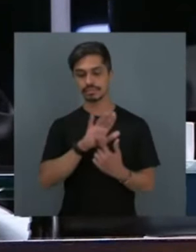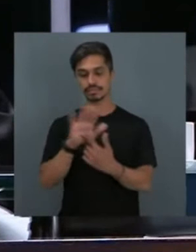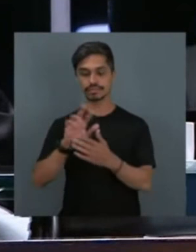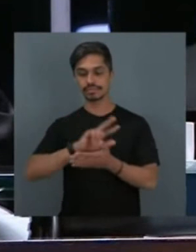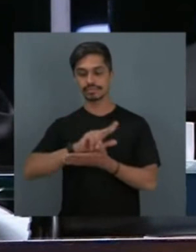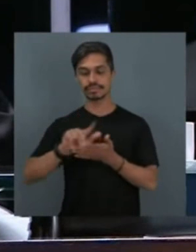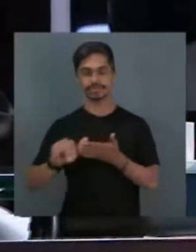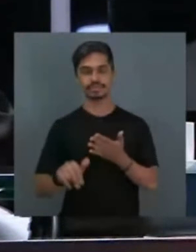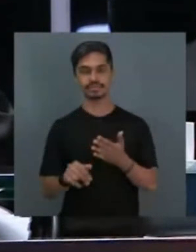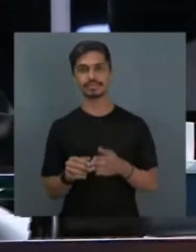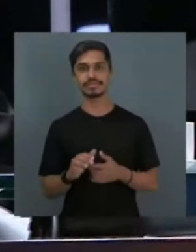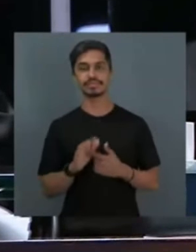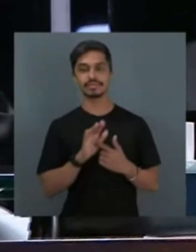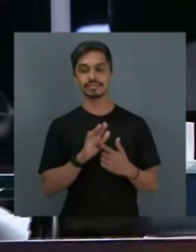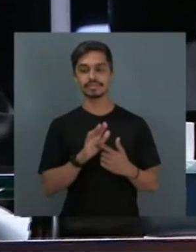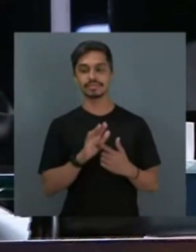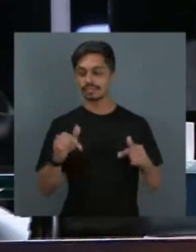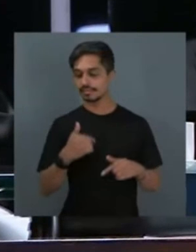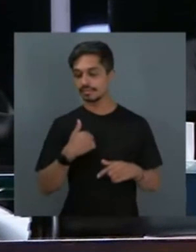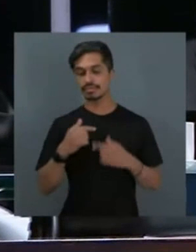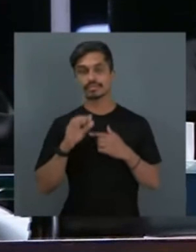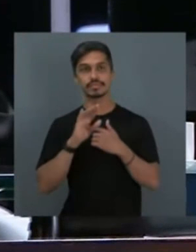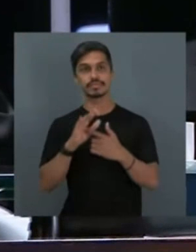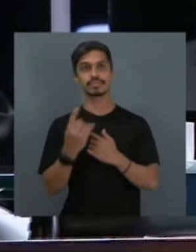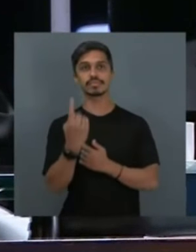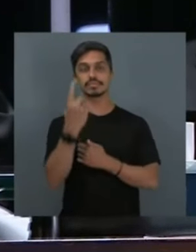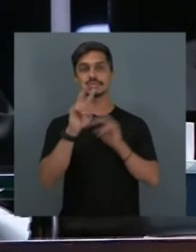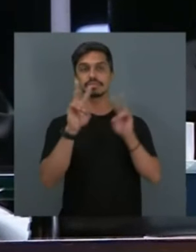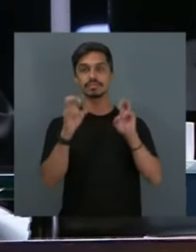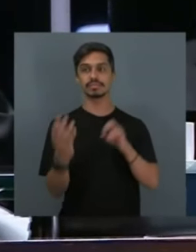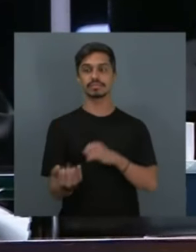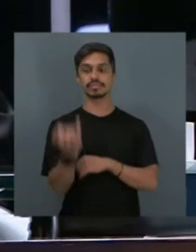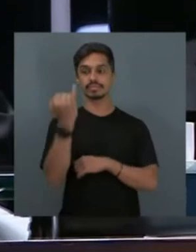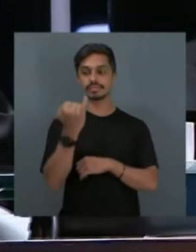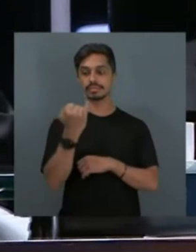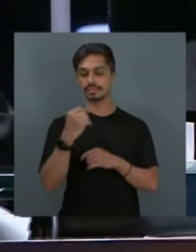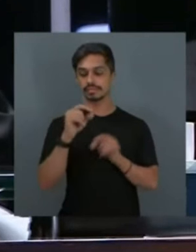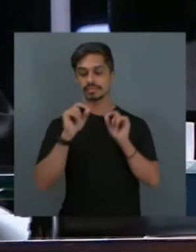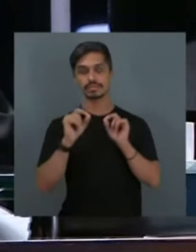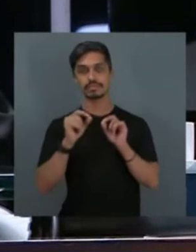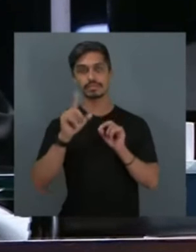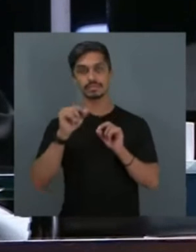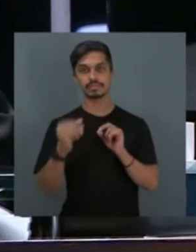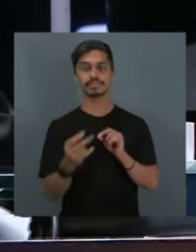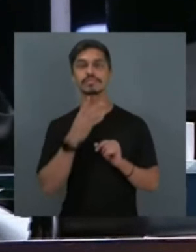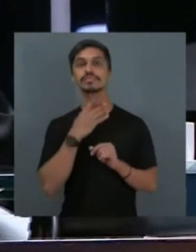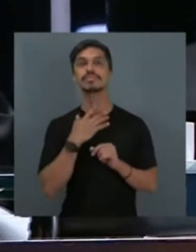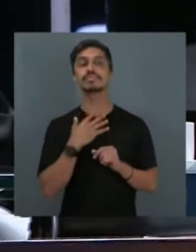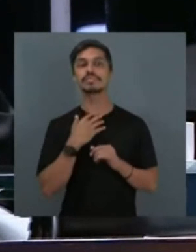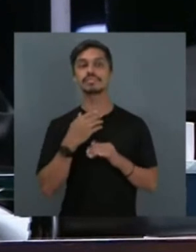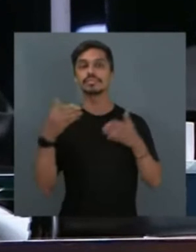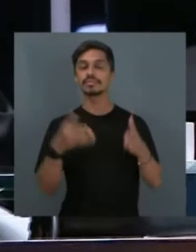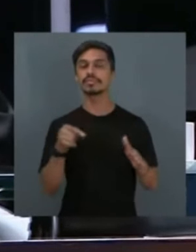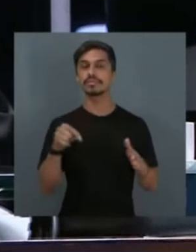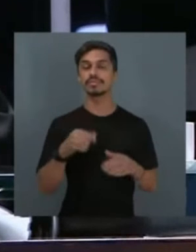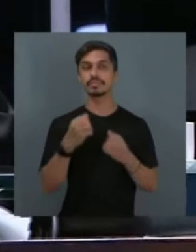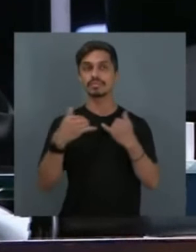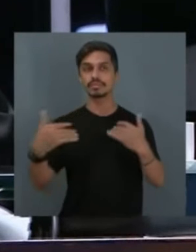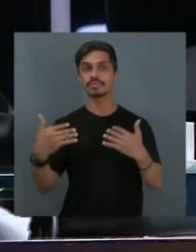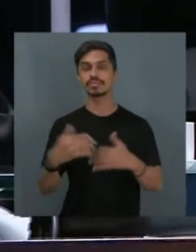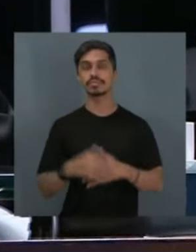por esta presidência e pontuei uma questão que me parece muito relevante Gostaria de participar o o plenário do Senado